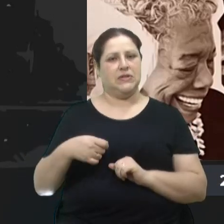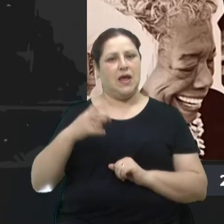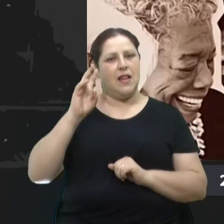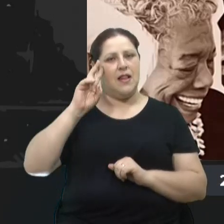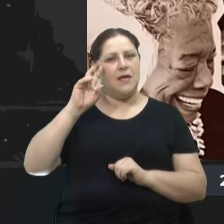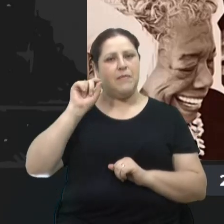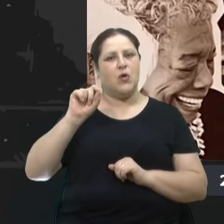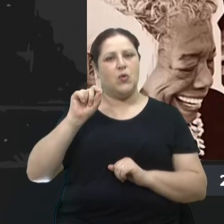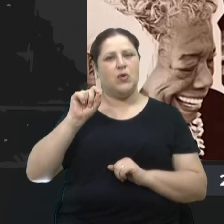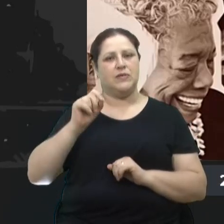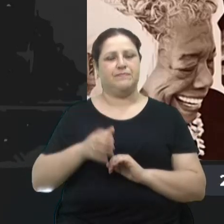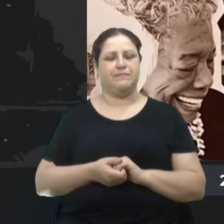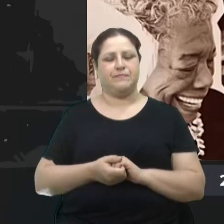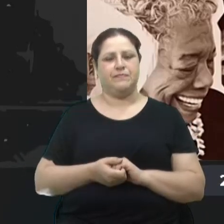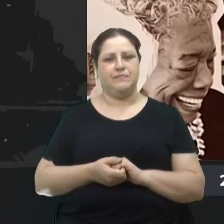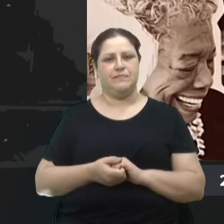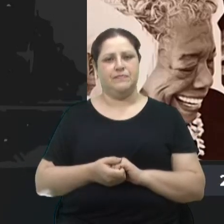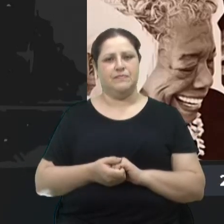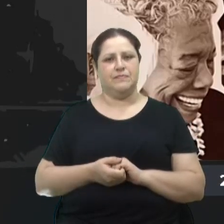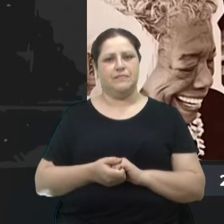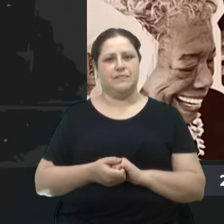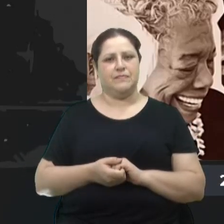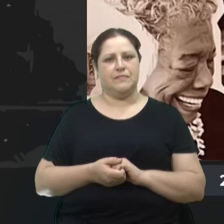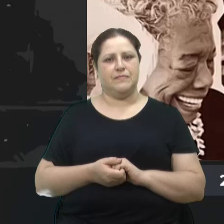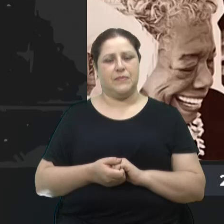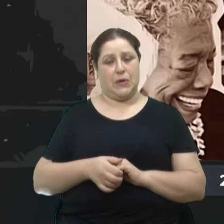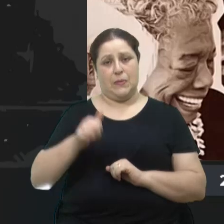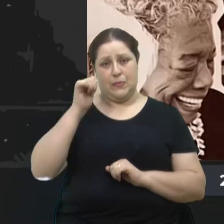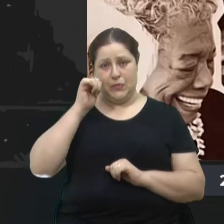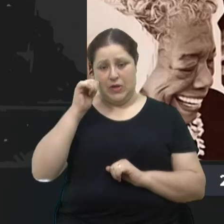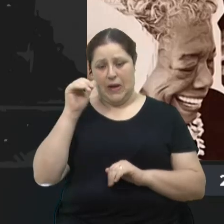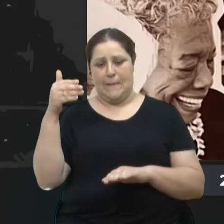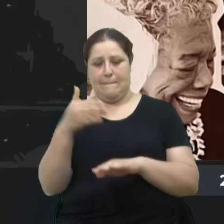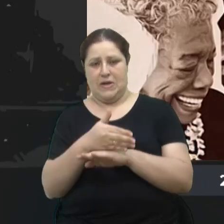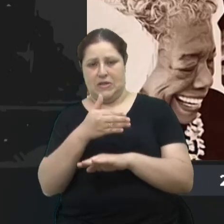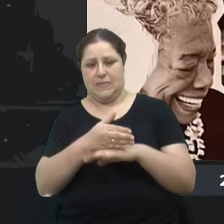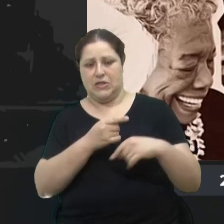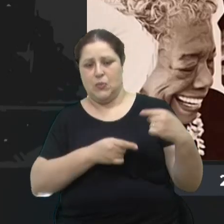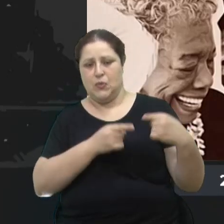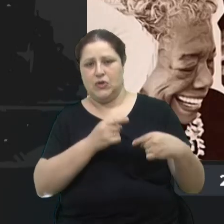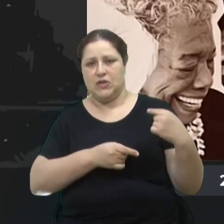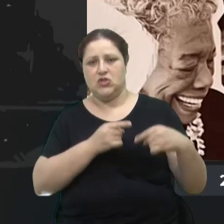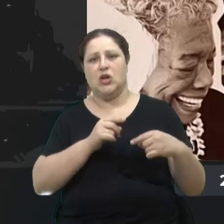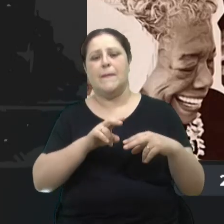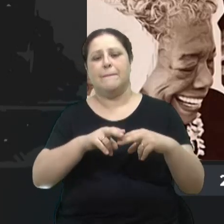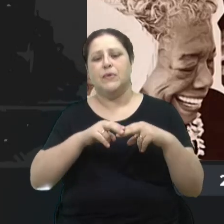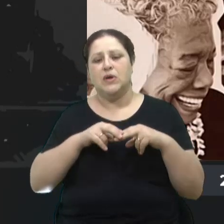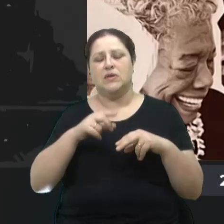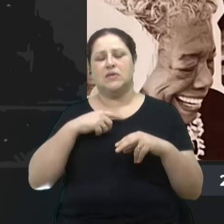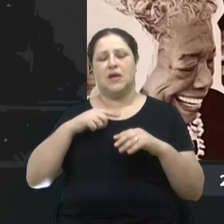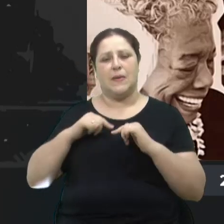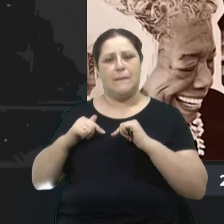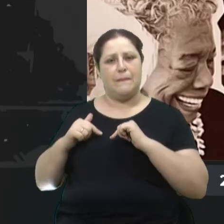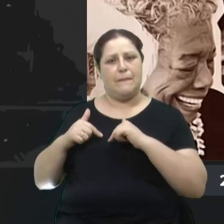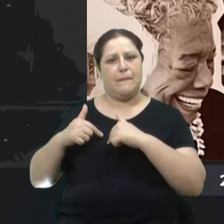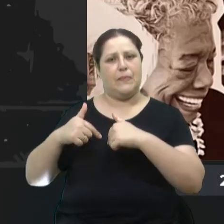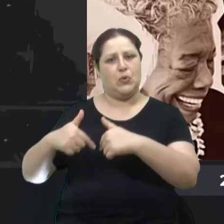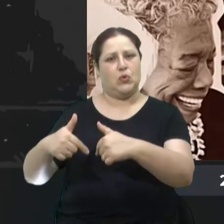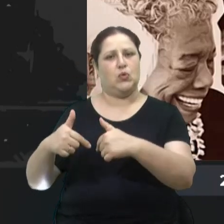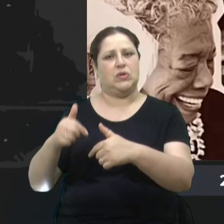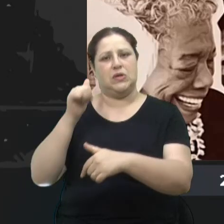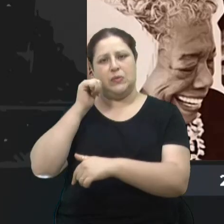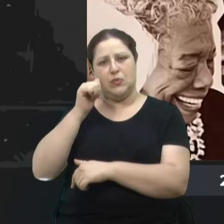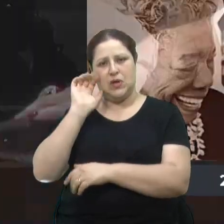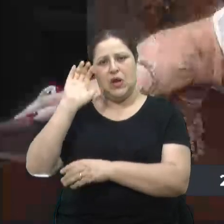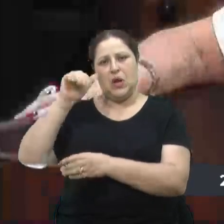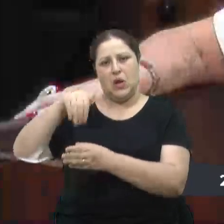a participação das mulheres na política se deve à luta das mulheres que lutaram pelo